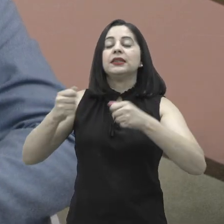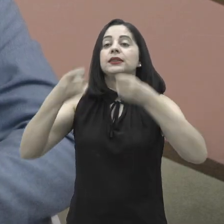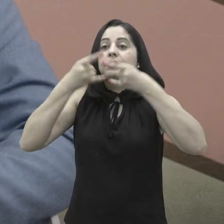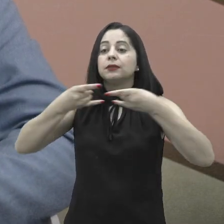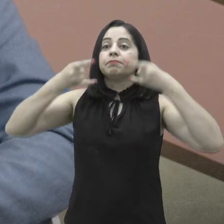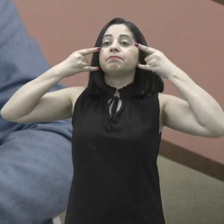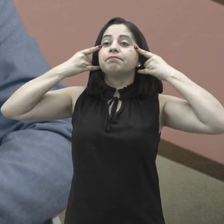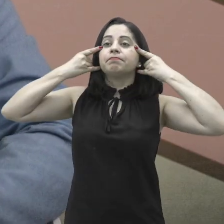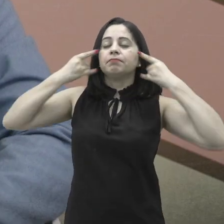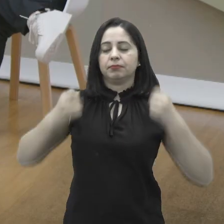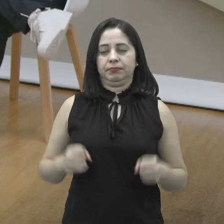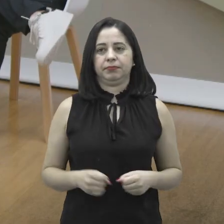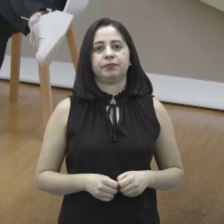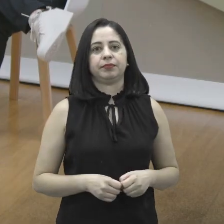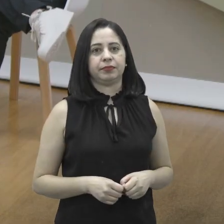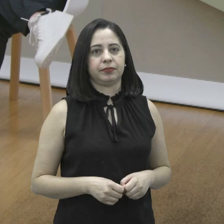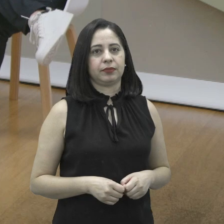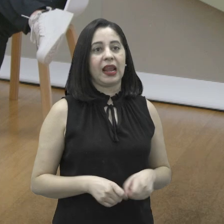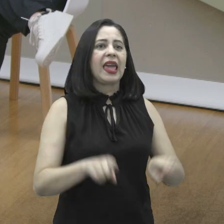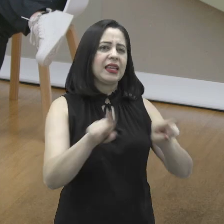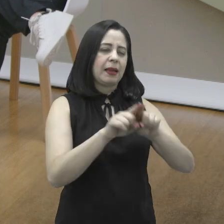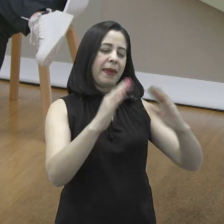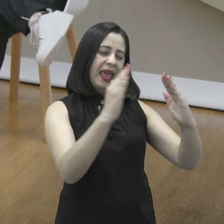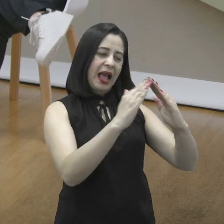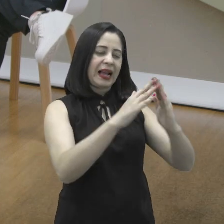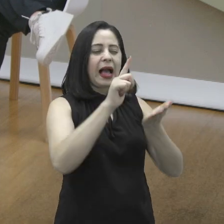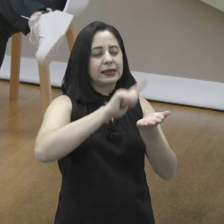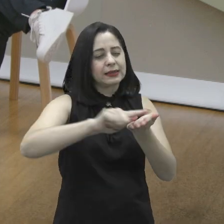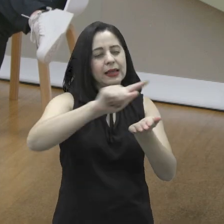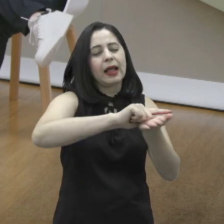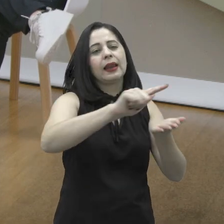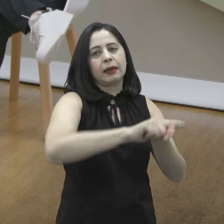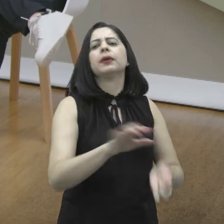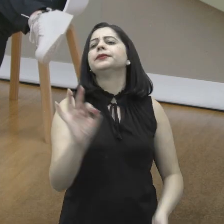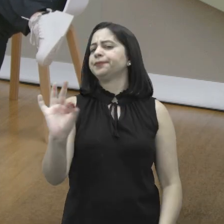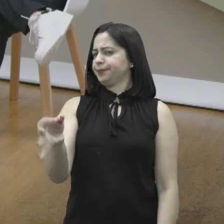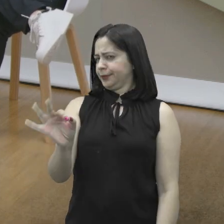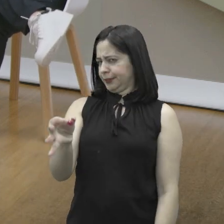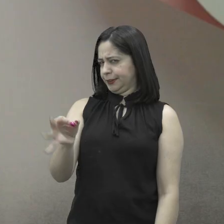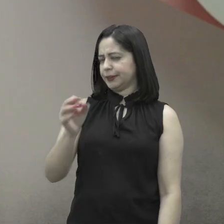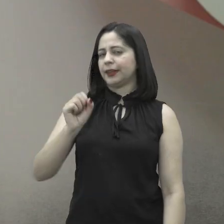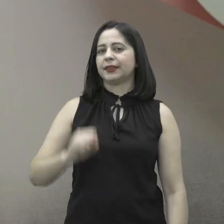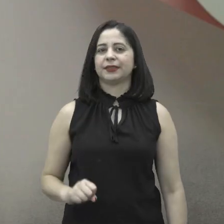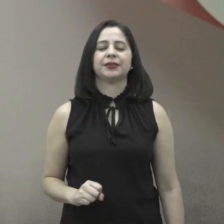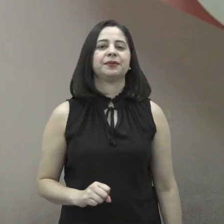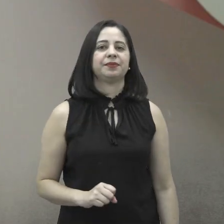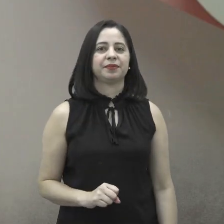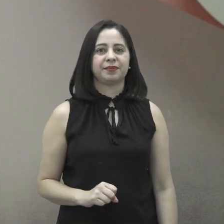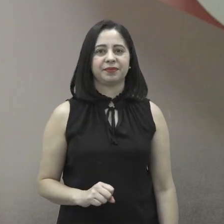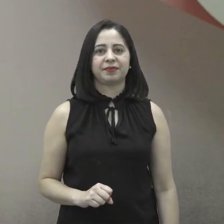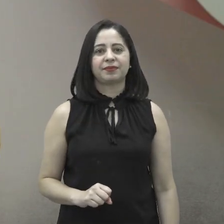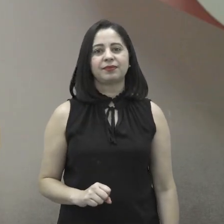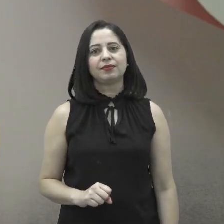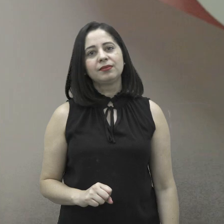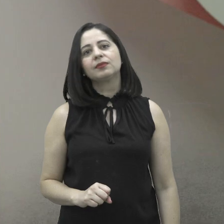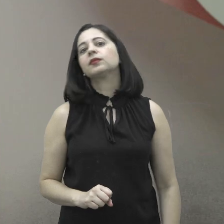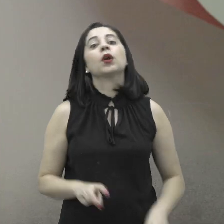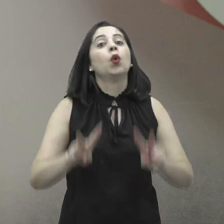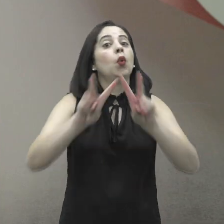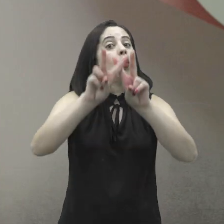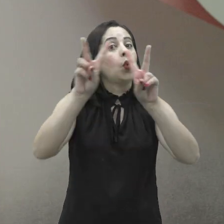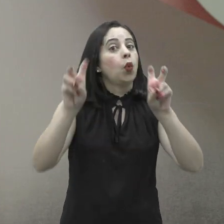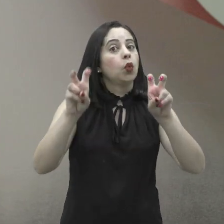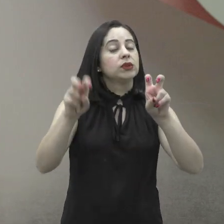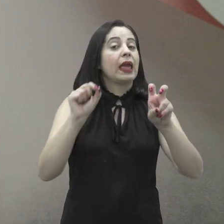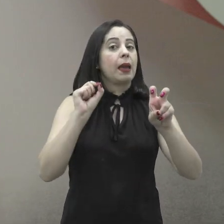respiratório. Ótimo, doutor. E manter a casa sempre limpinha também, né? Com certeza. É isso mesmo. Bom, gente, quando o assunto